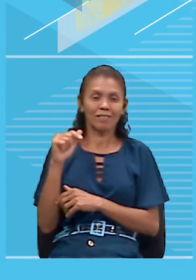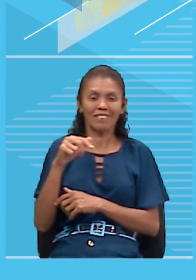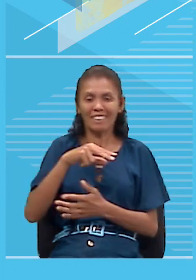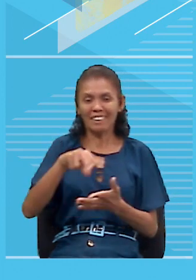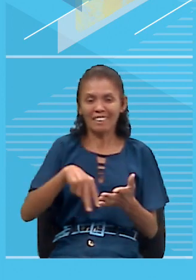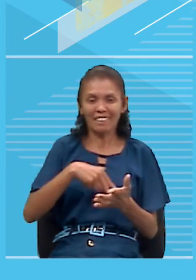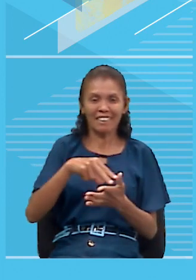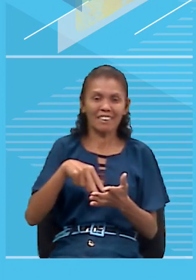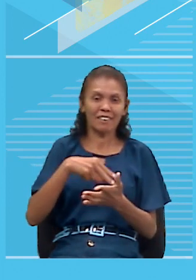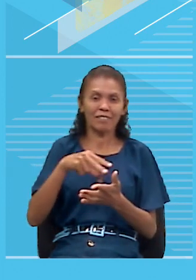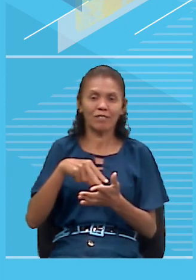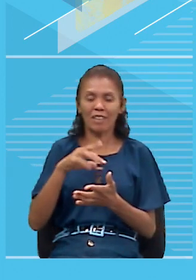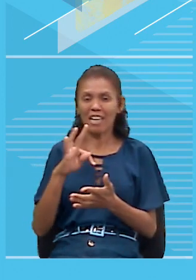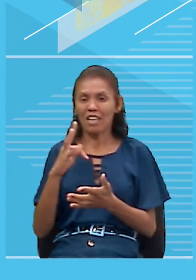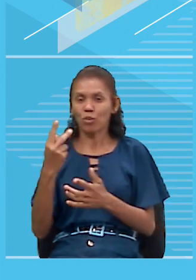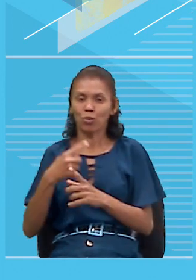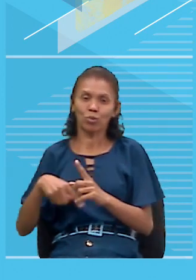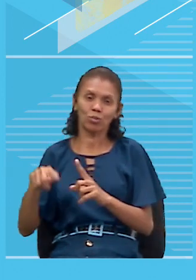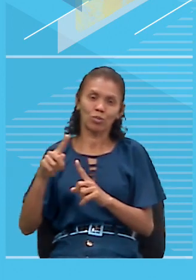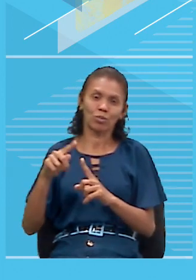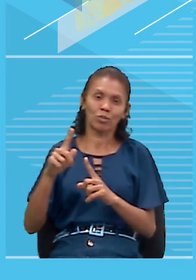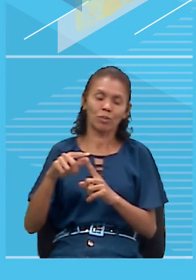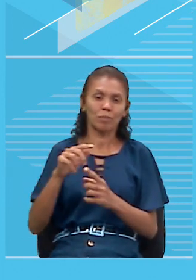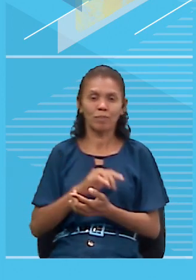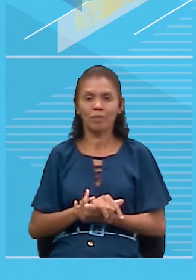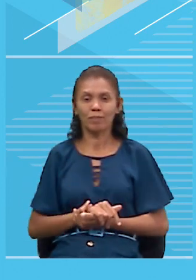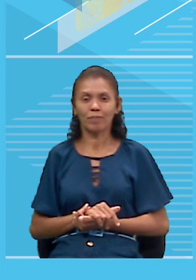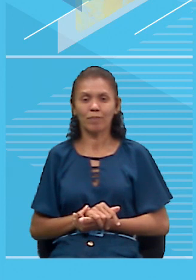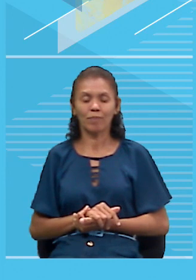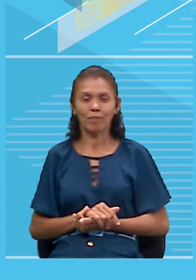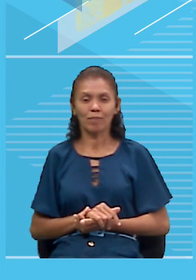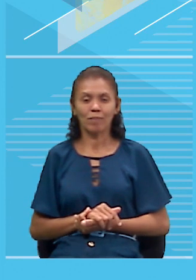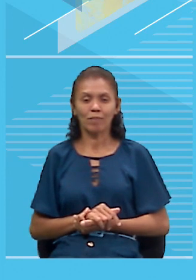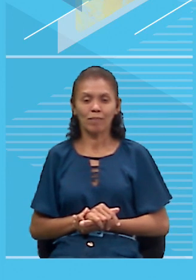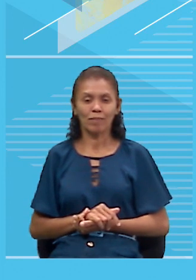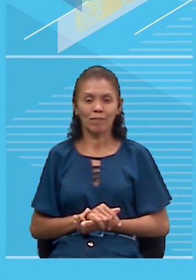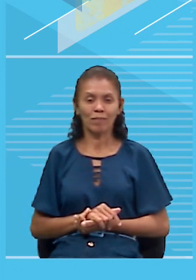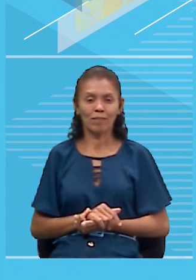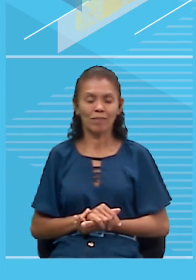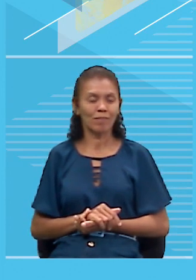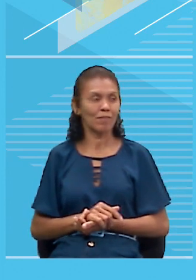forró swingão é jovem Daniel